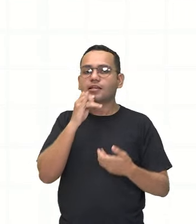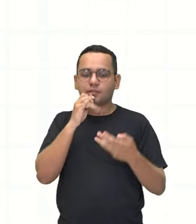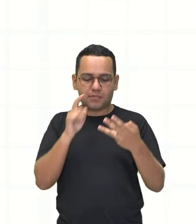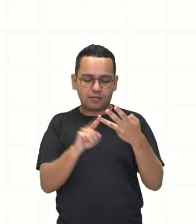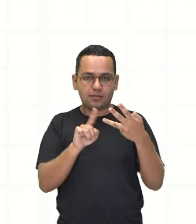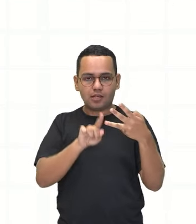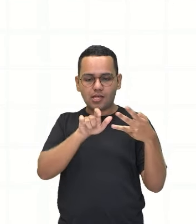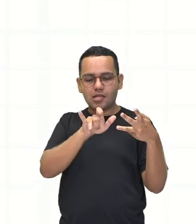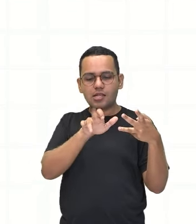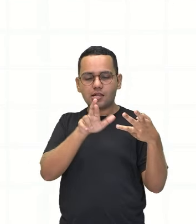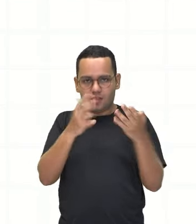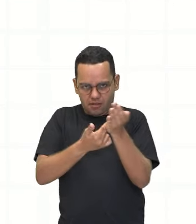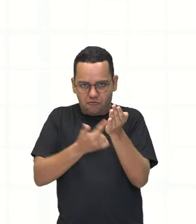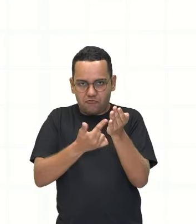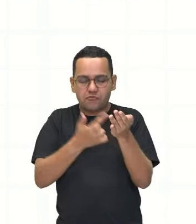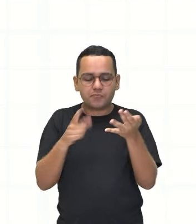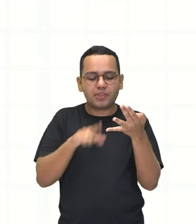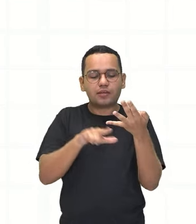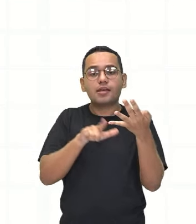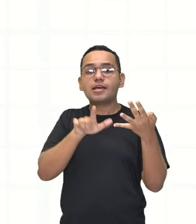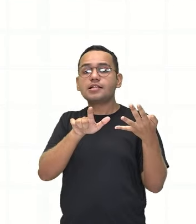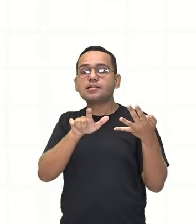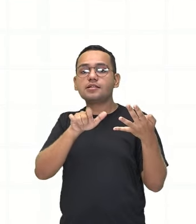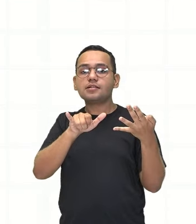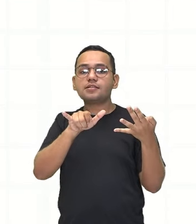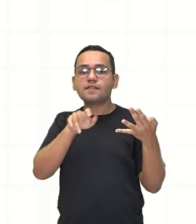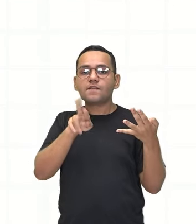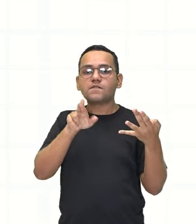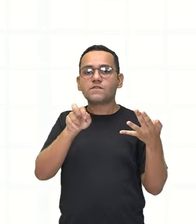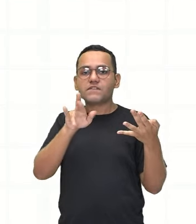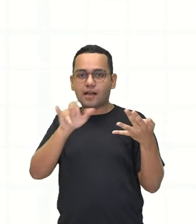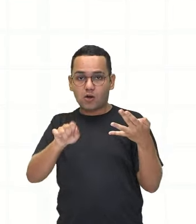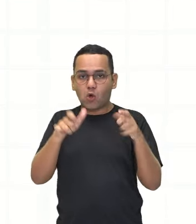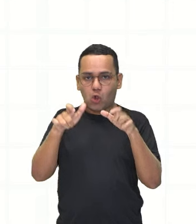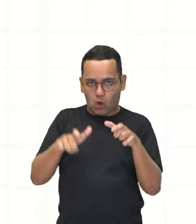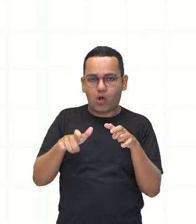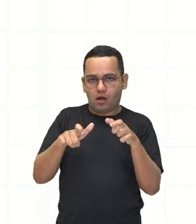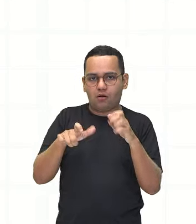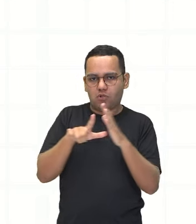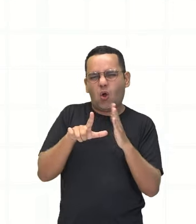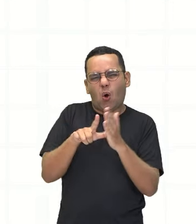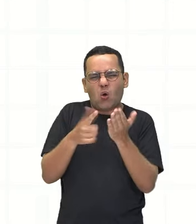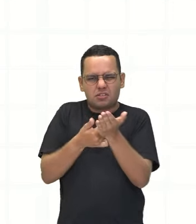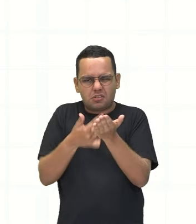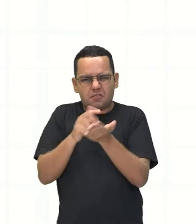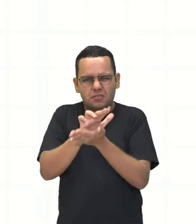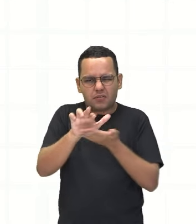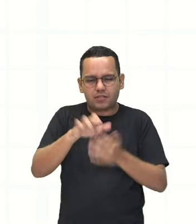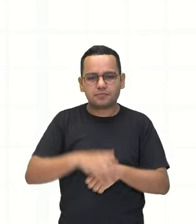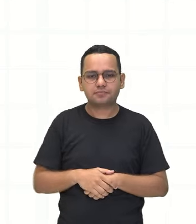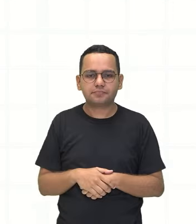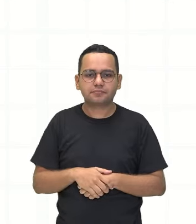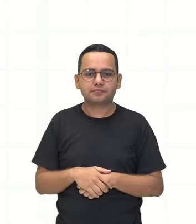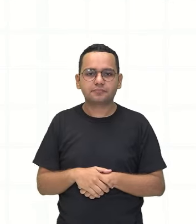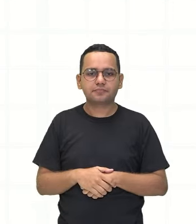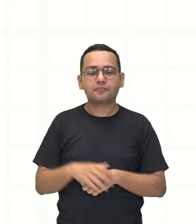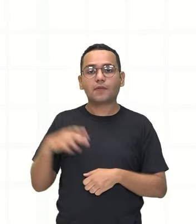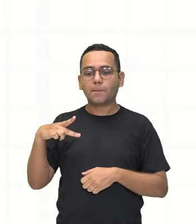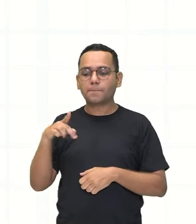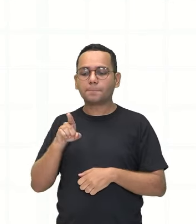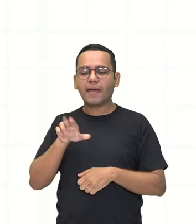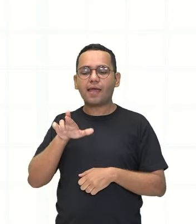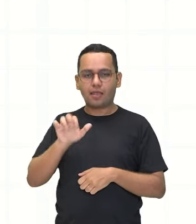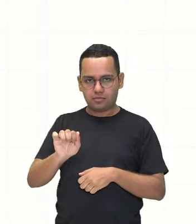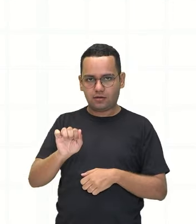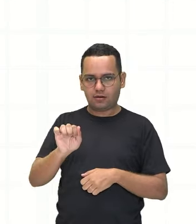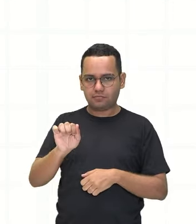livraria, né? E a palavra pedra, nós podemos derivar pedraria, ou pedreira, ou pedreiro, né? Então,